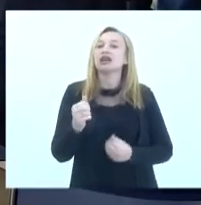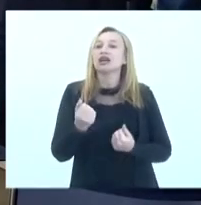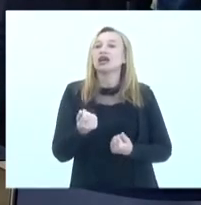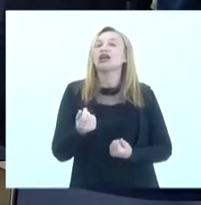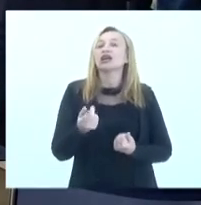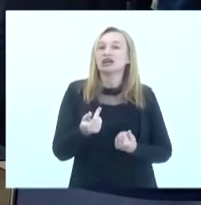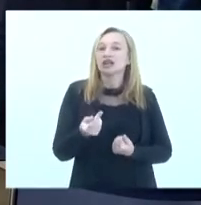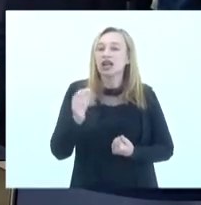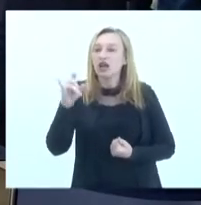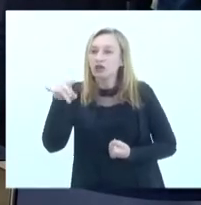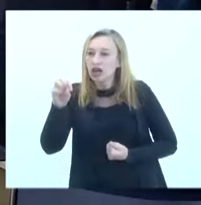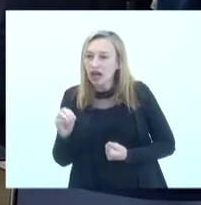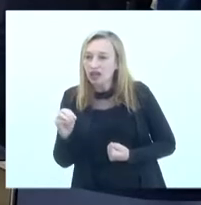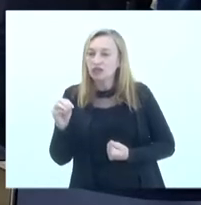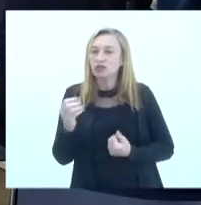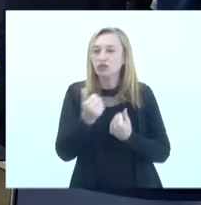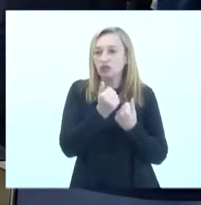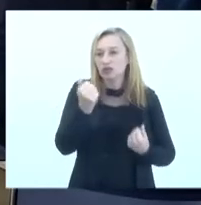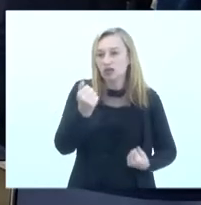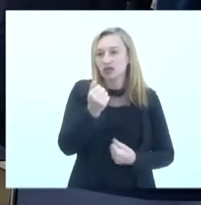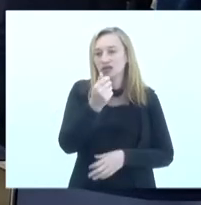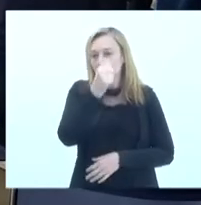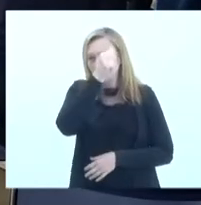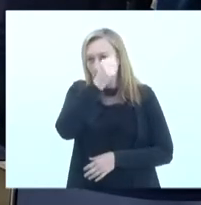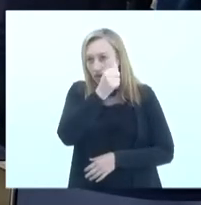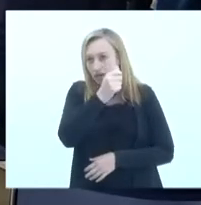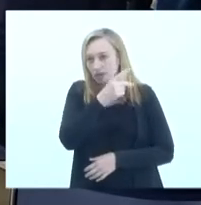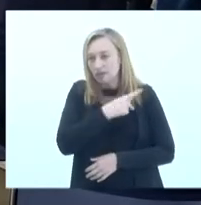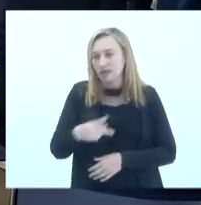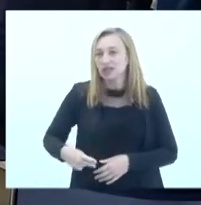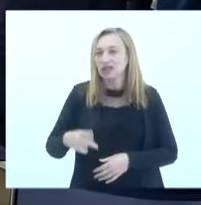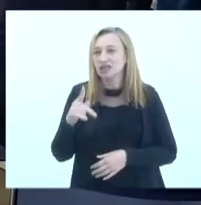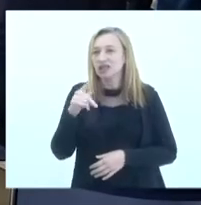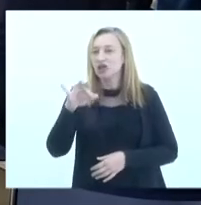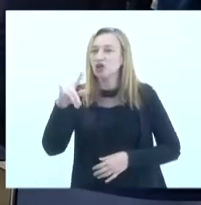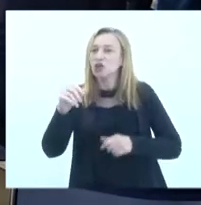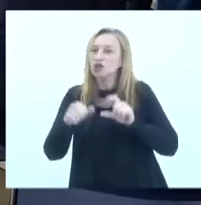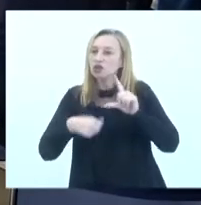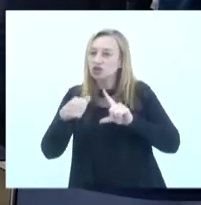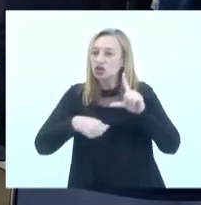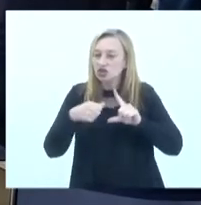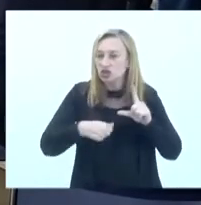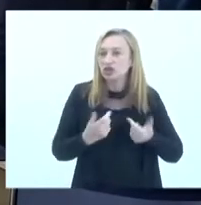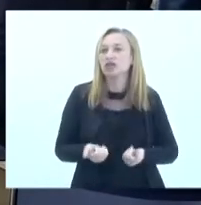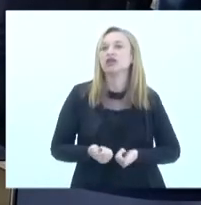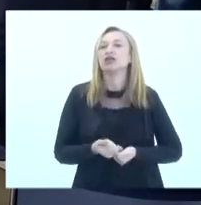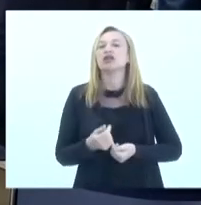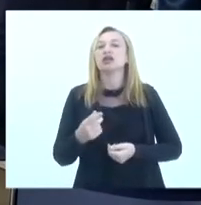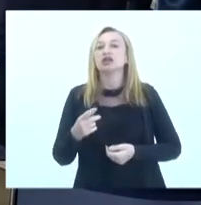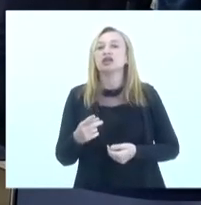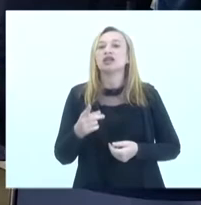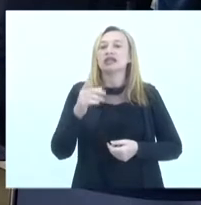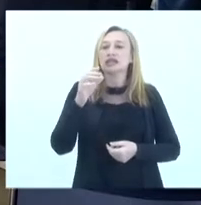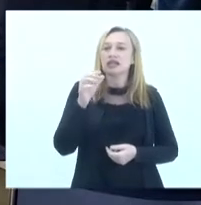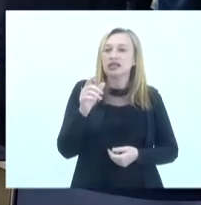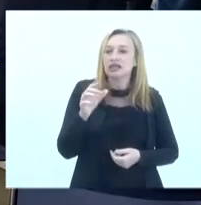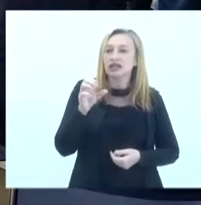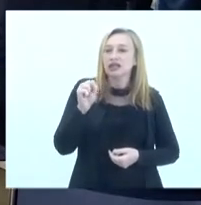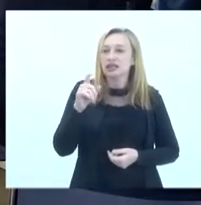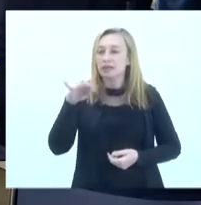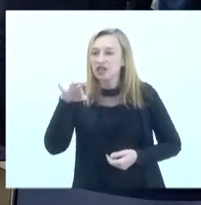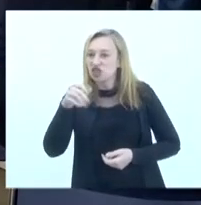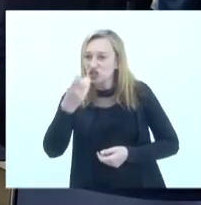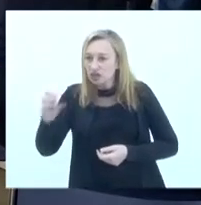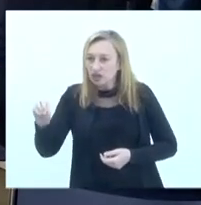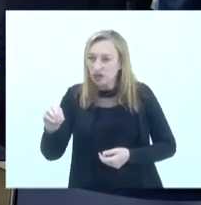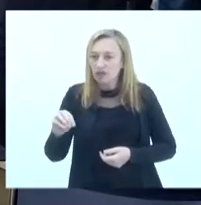de Logística, CDL, vereador de Paraíba do Sul, André Aguiar Moreira, Sebastião Faria, vice-prefeito de